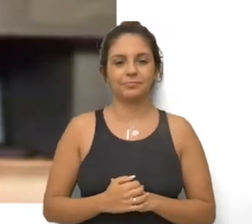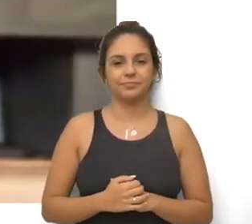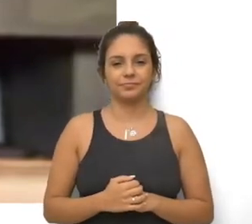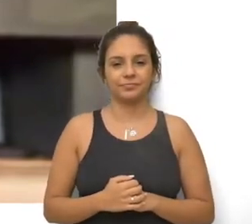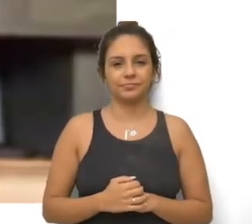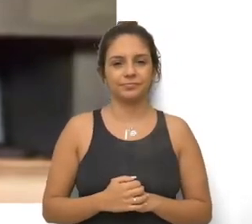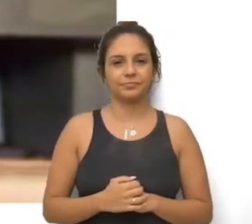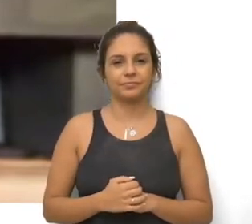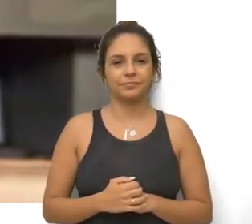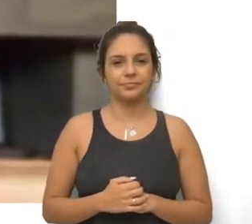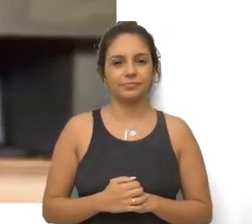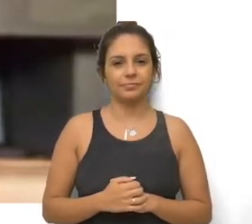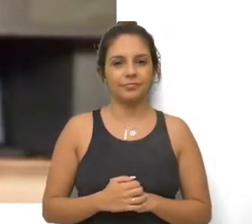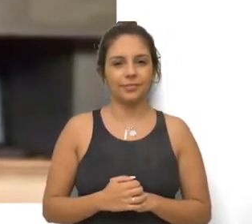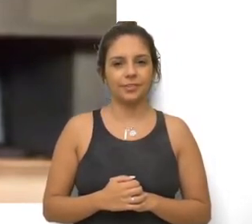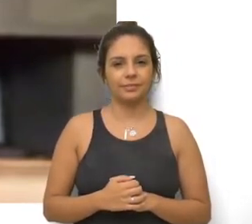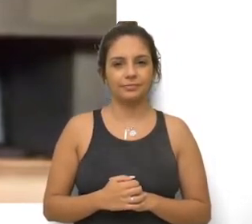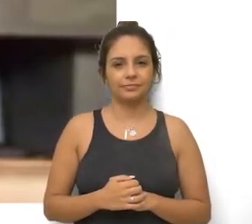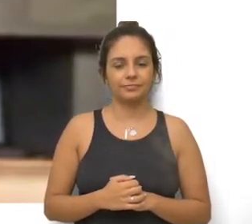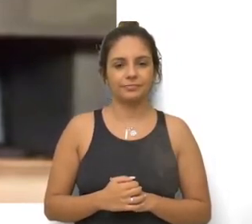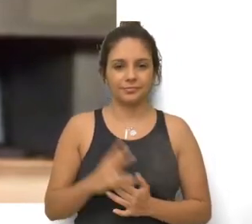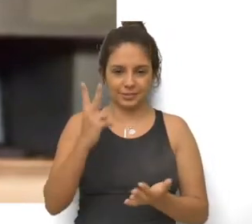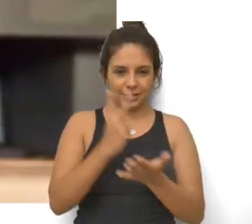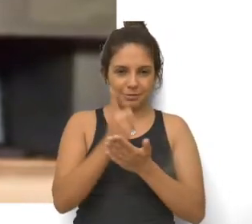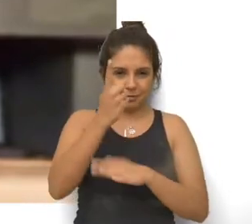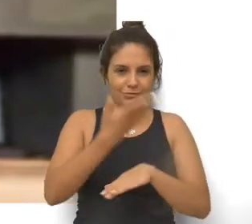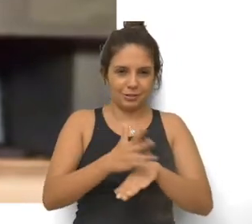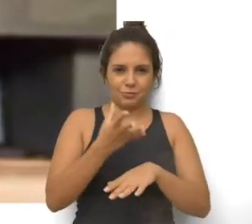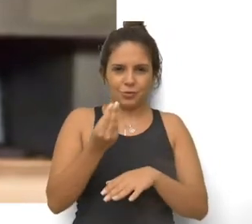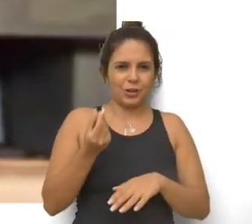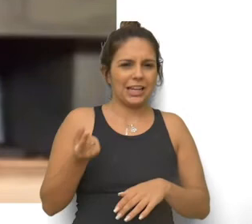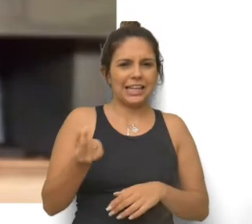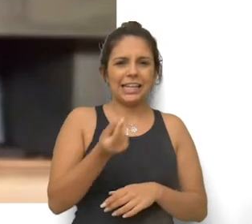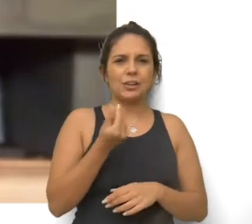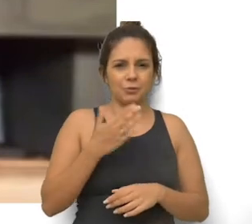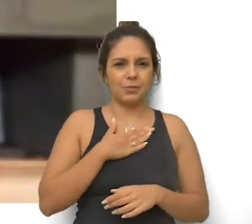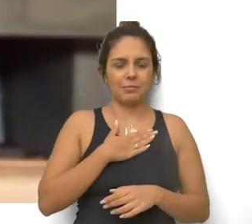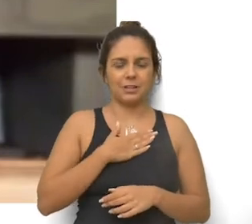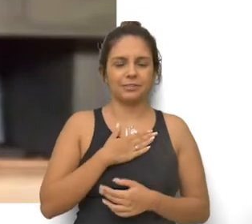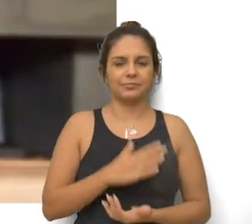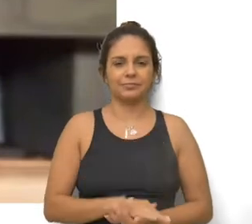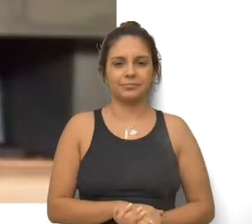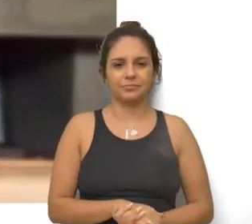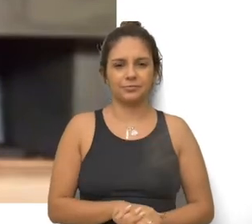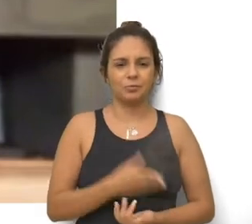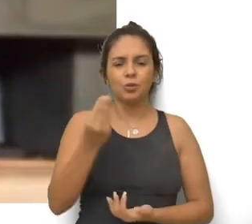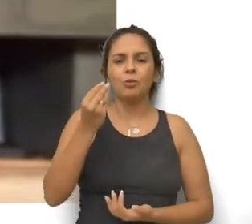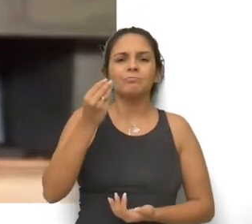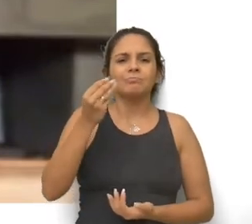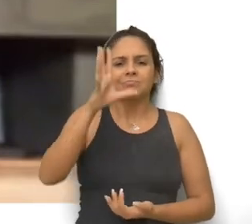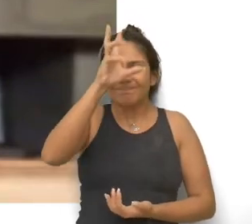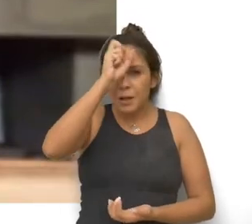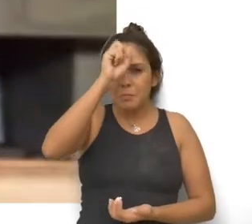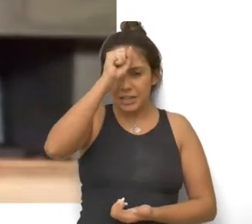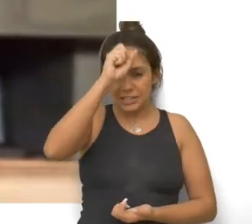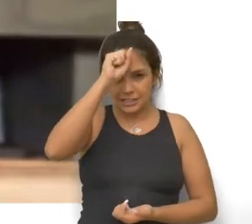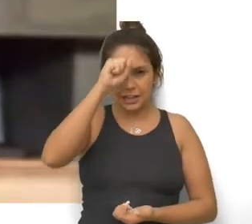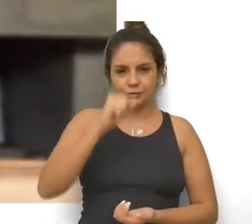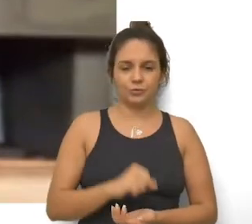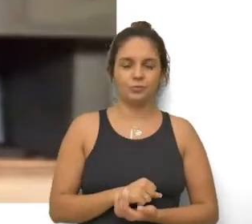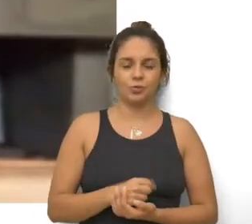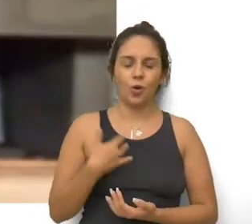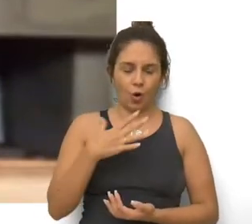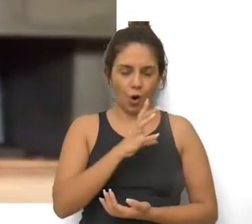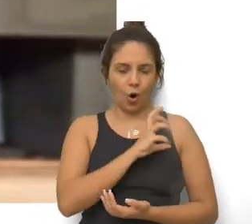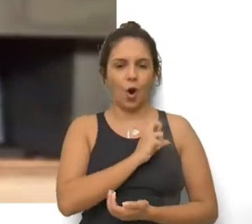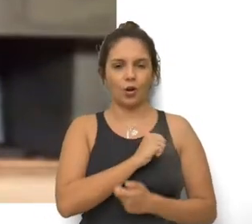E isso é sempre um exercício muito rico para mim, sabe? eu gosto muito de fazer